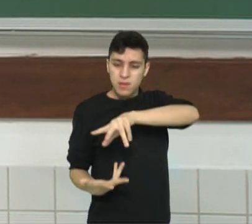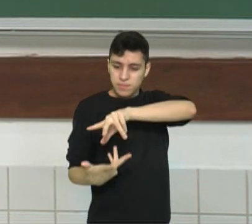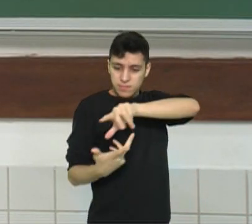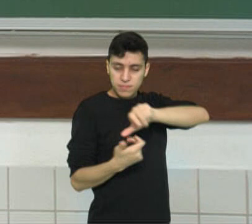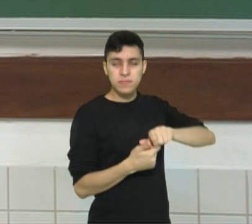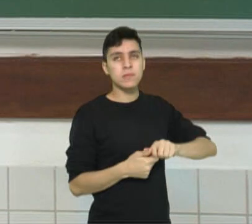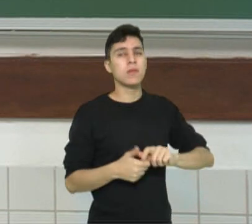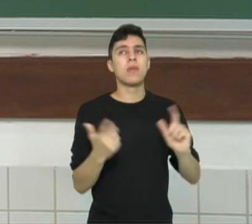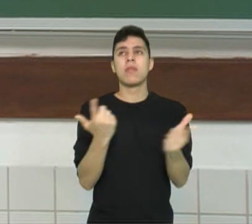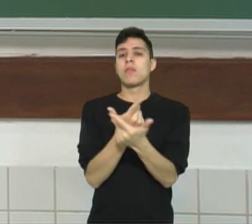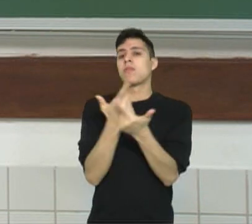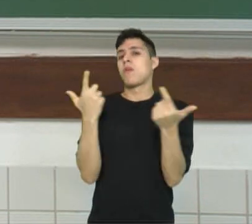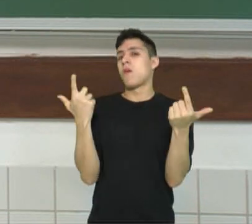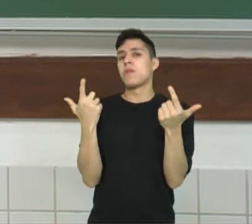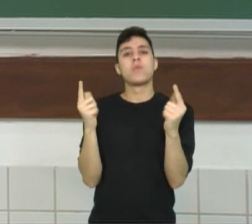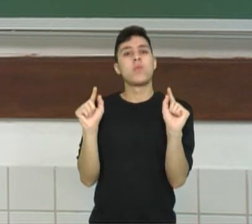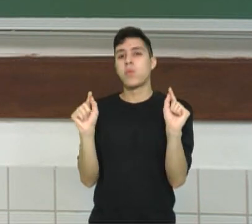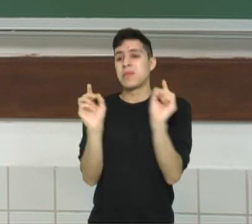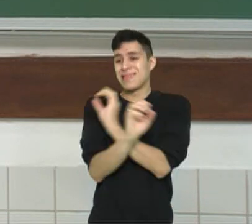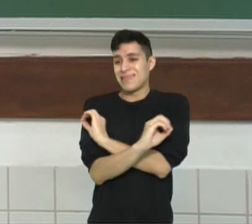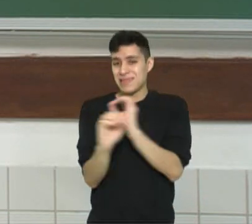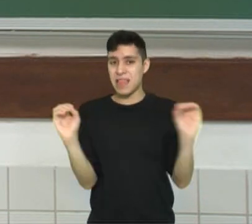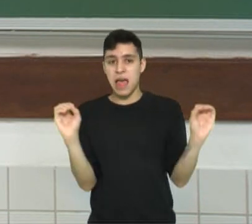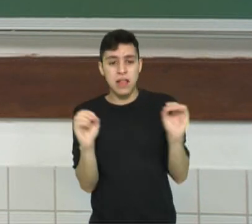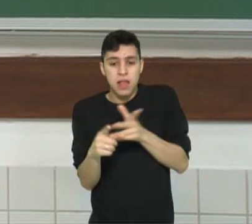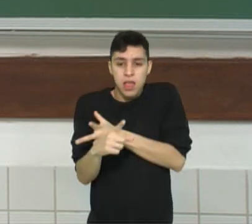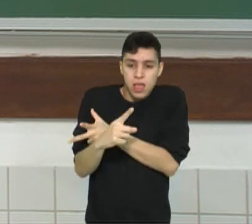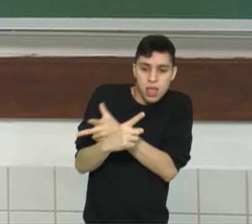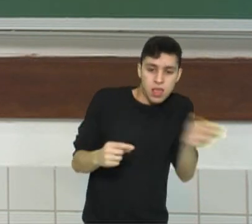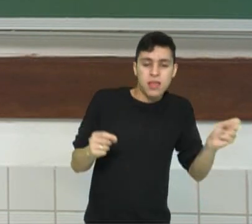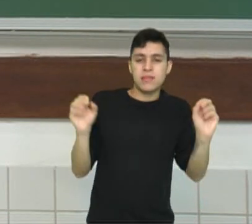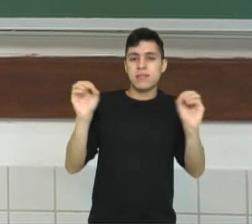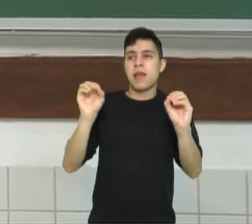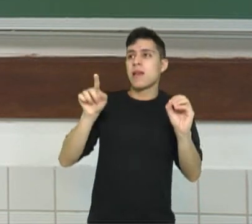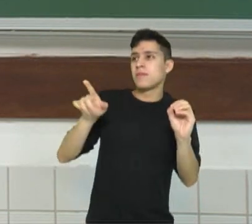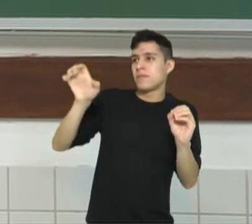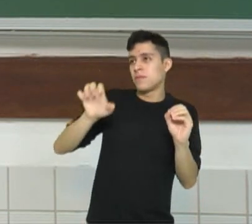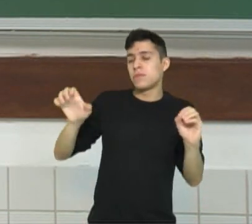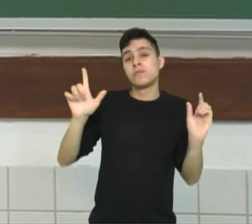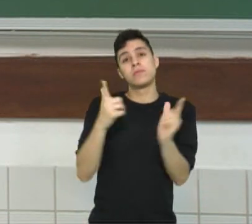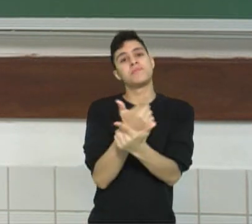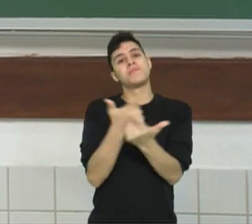ainda bem que não sofreu a conquista dos europeus.